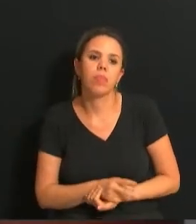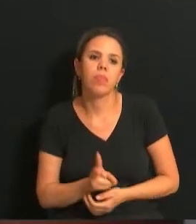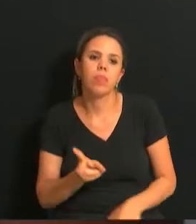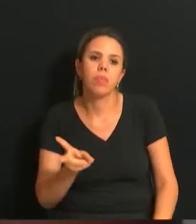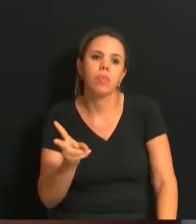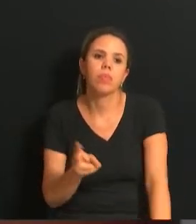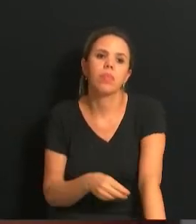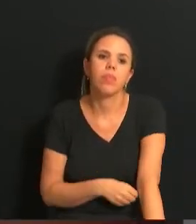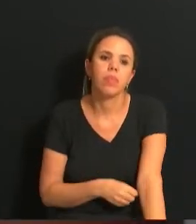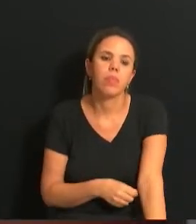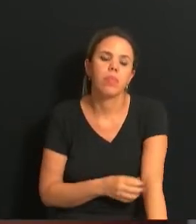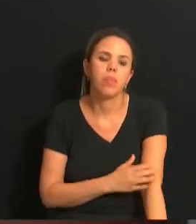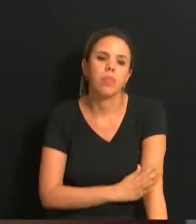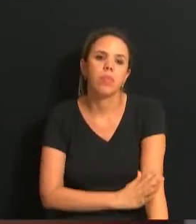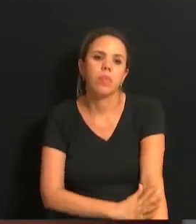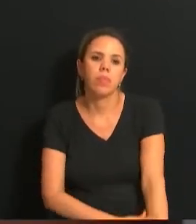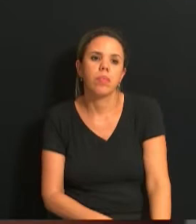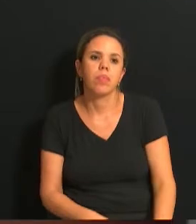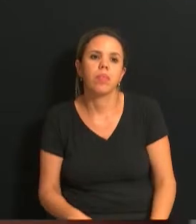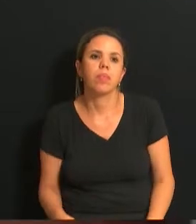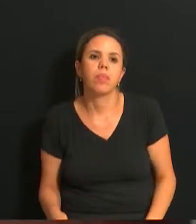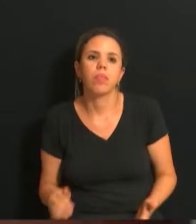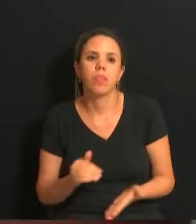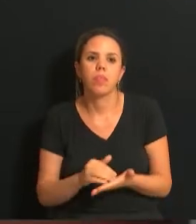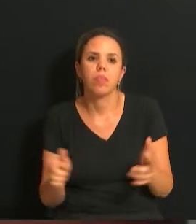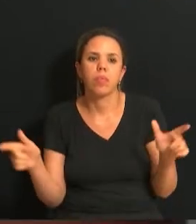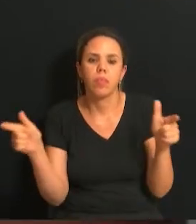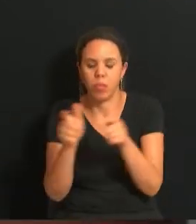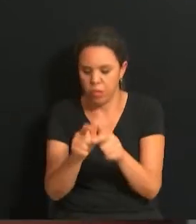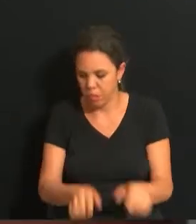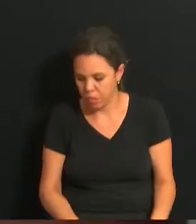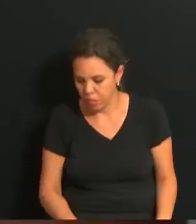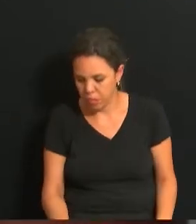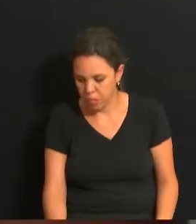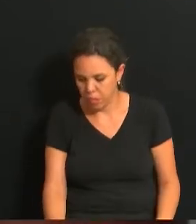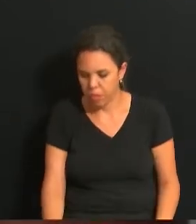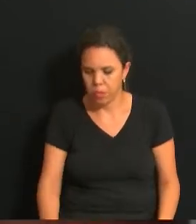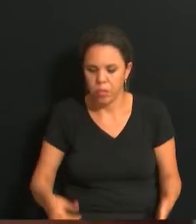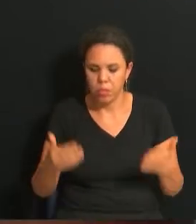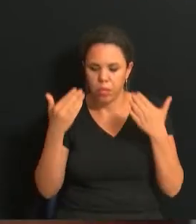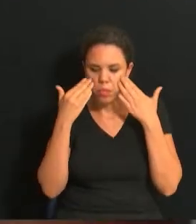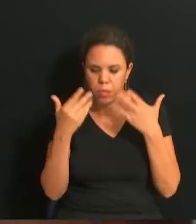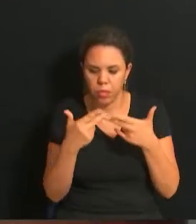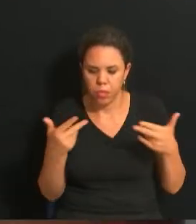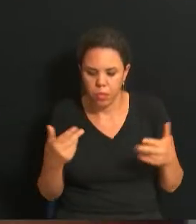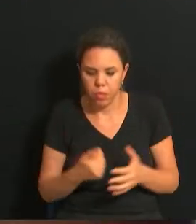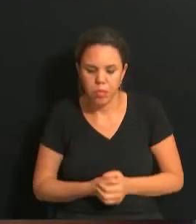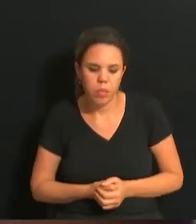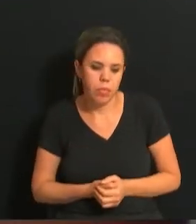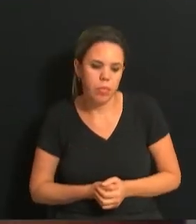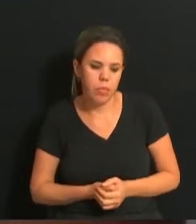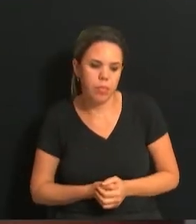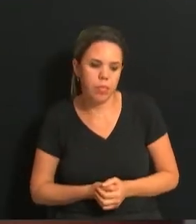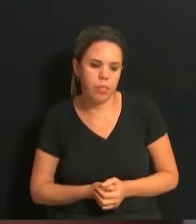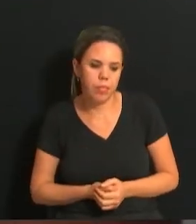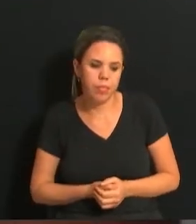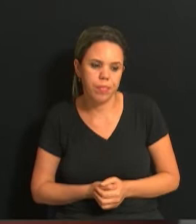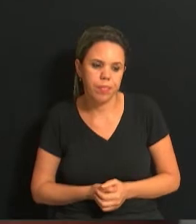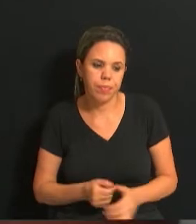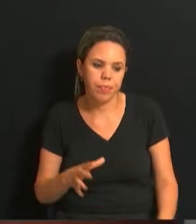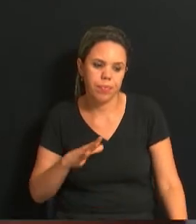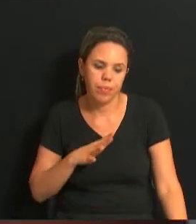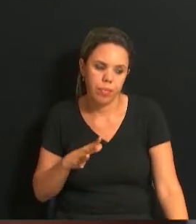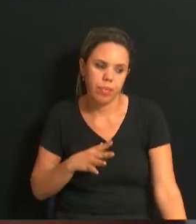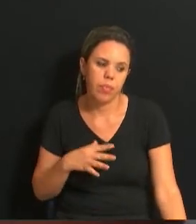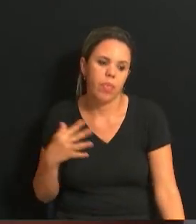sendo uma pasta que está sendo esvaziada, mesmo diante de toda essa situação pandêmica que a cidade